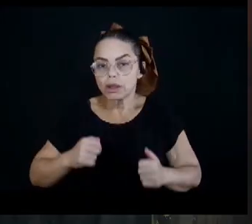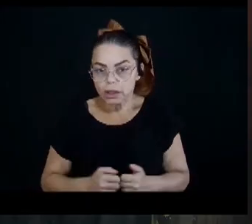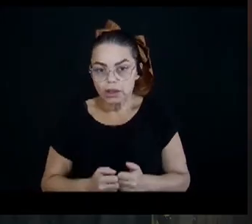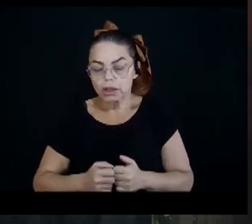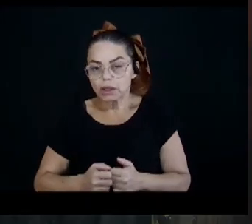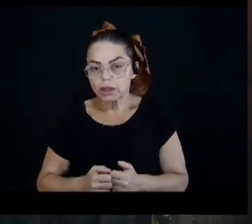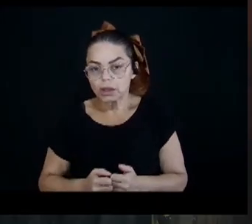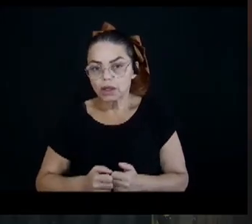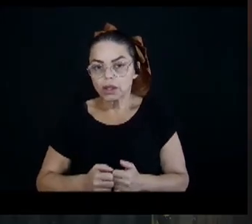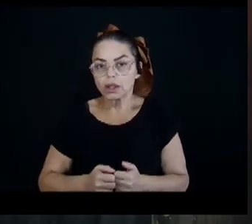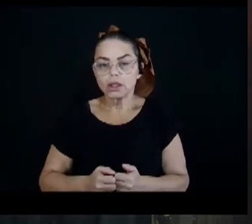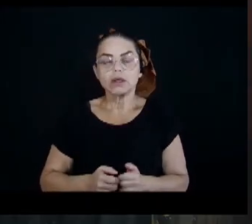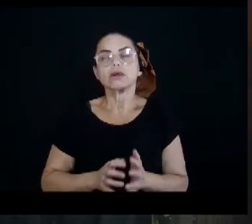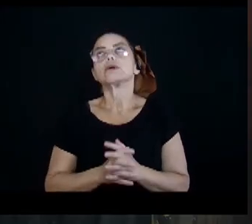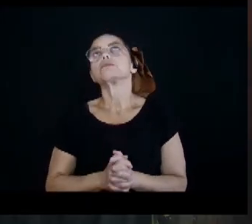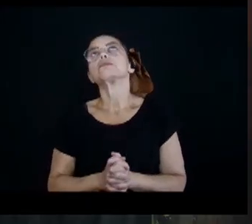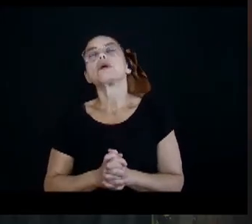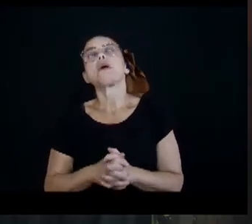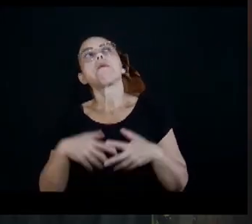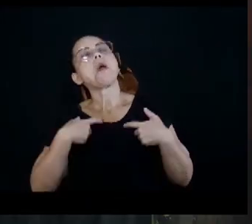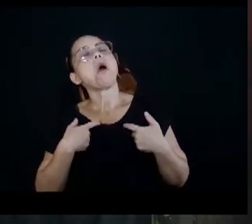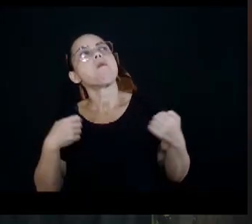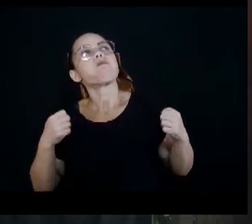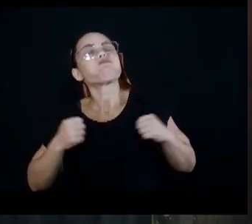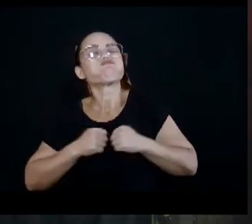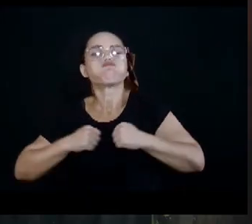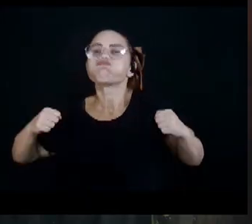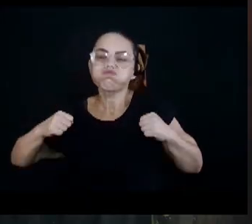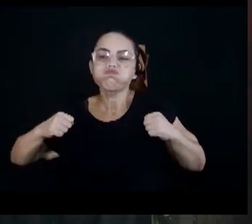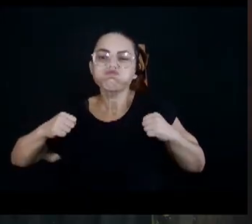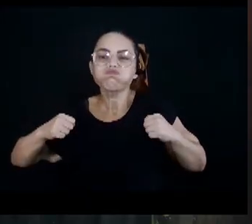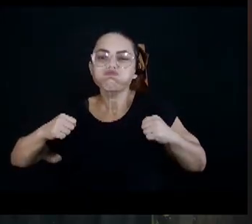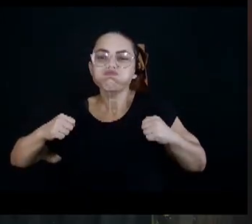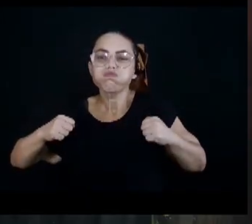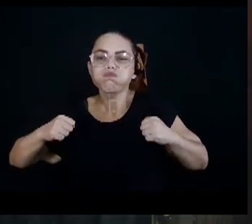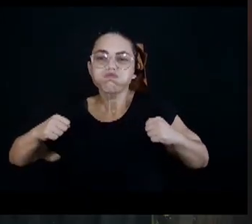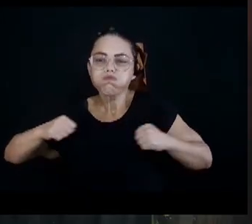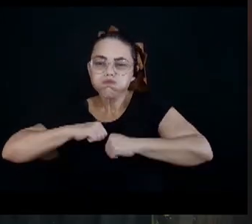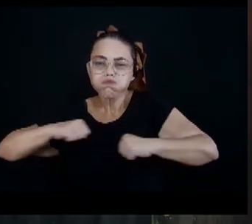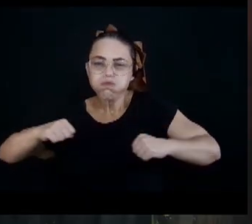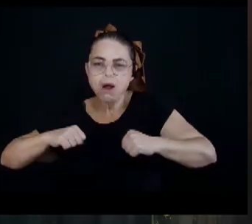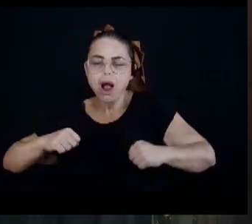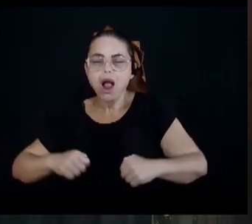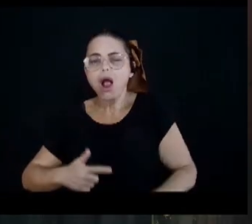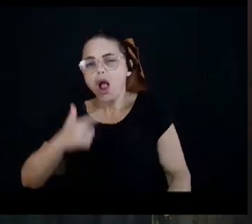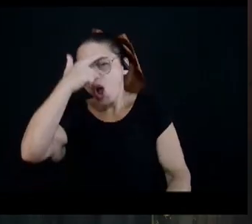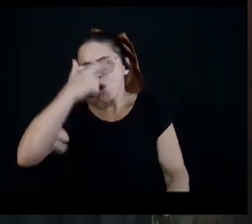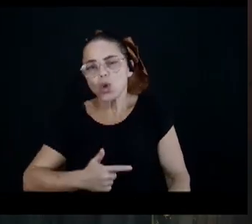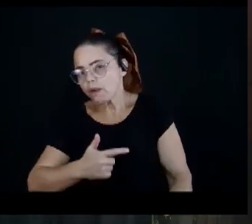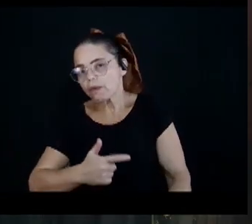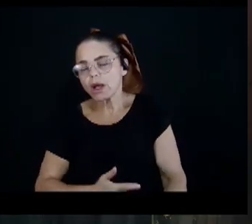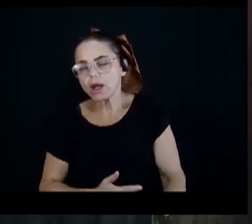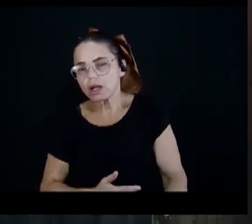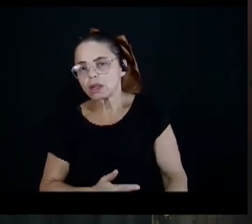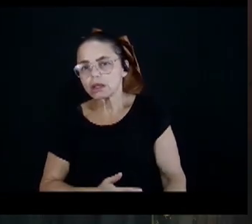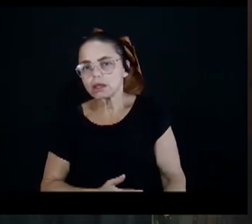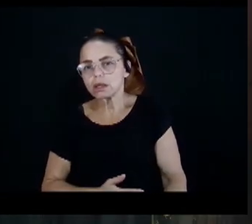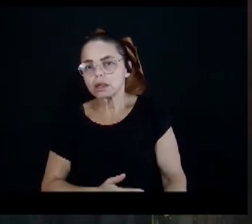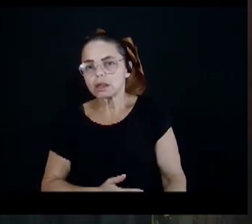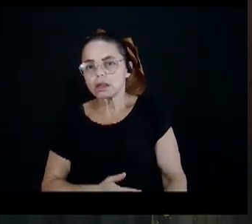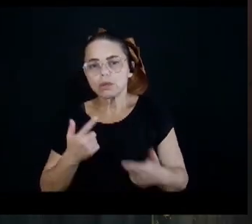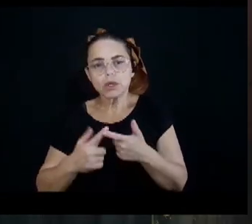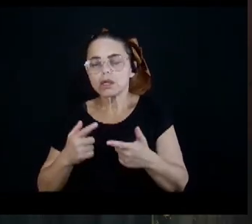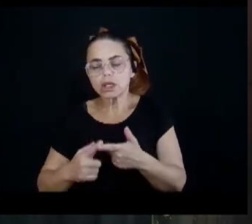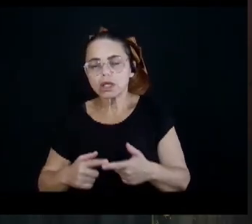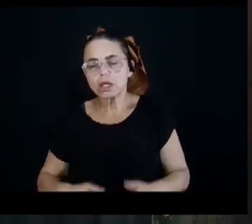Ai, porque eu estou muito gorda, porque eu estou feia, porque isso. E por que estar fora do padrão de beleza que